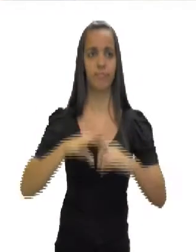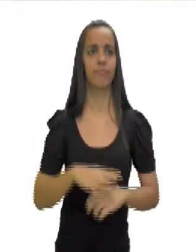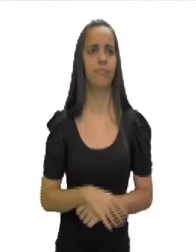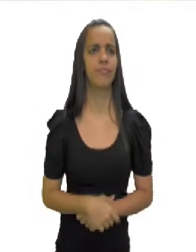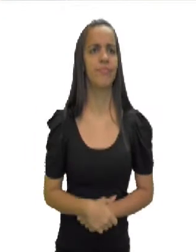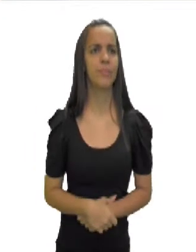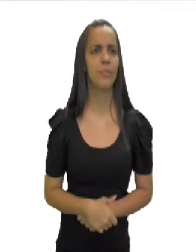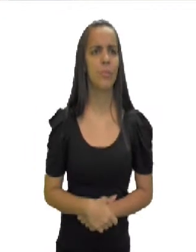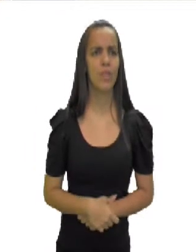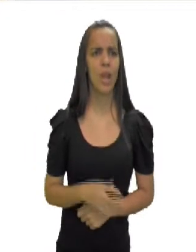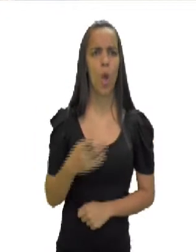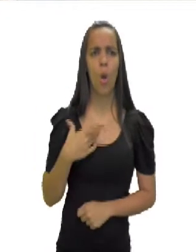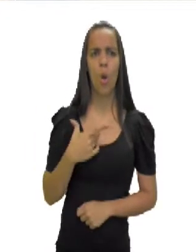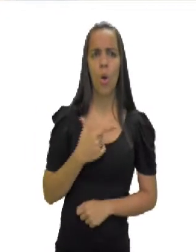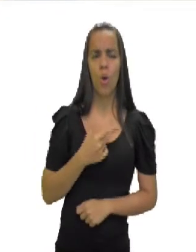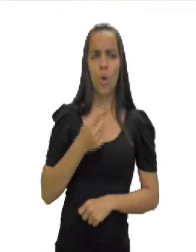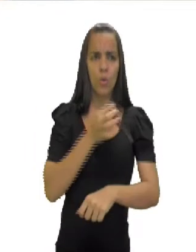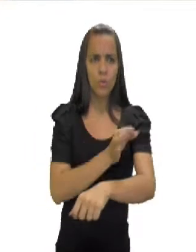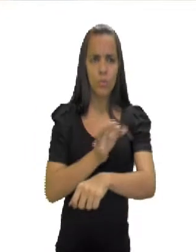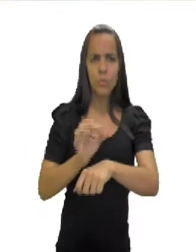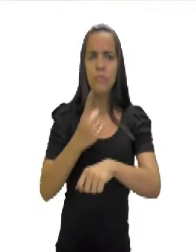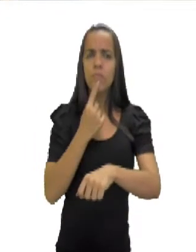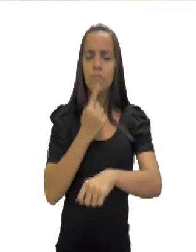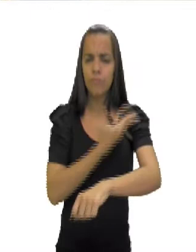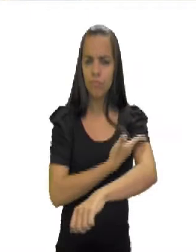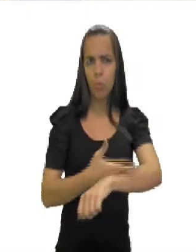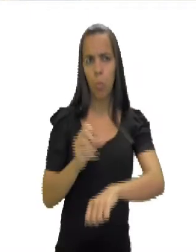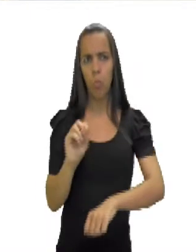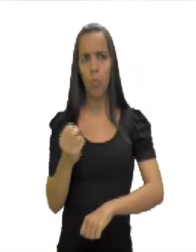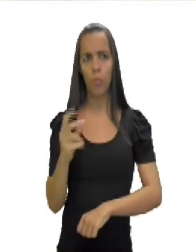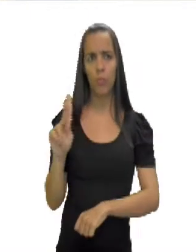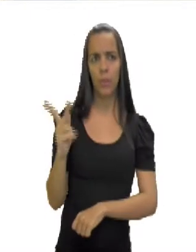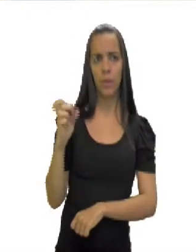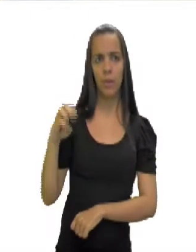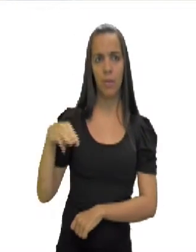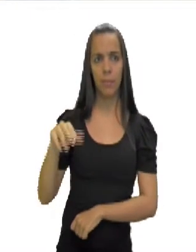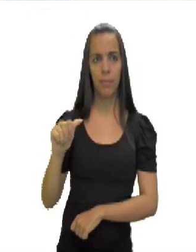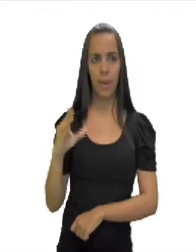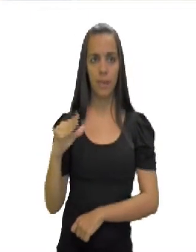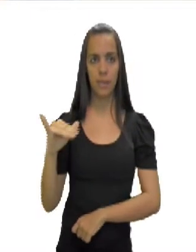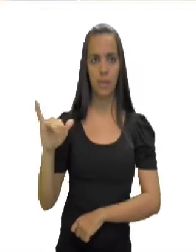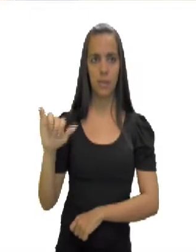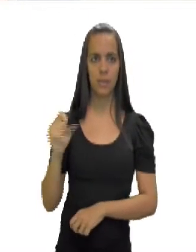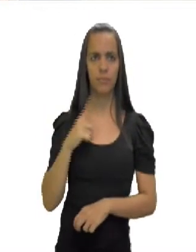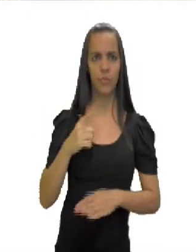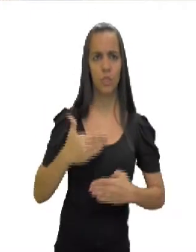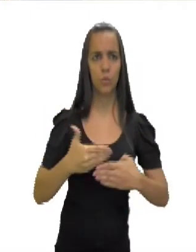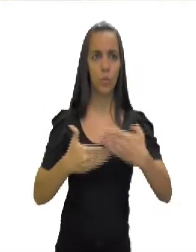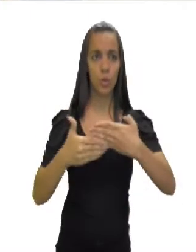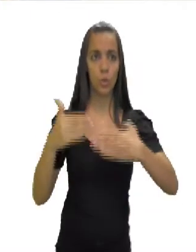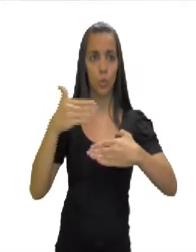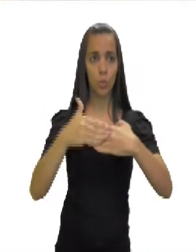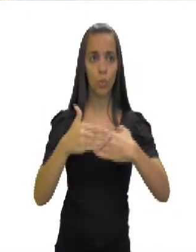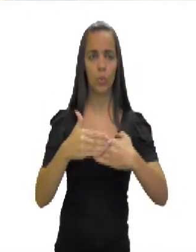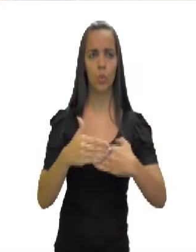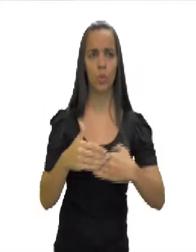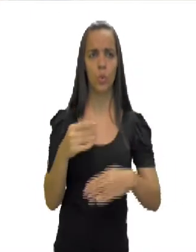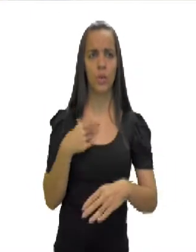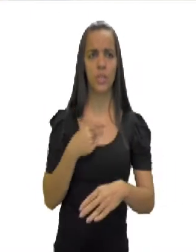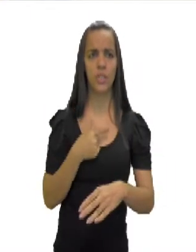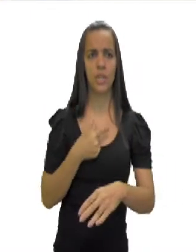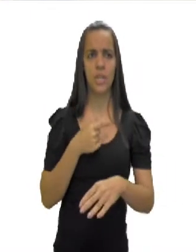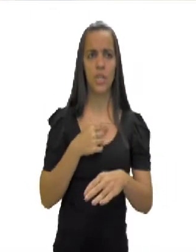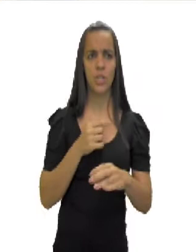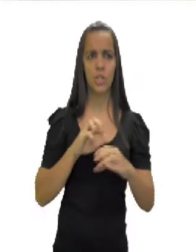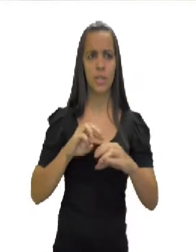Os glóbulos vermelhos, ou hemácias, são estruturas celulares responsáveis pelo transporte de